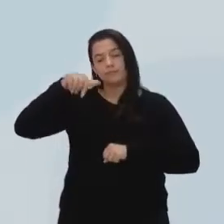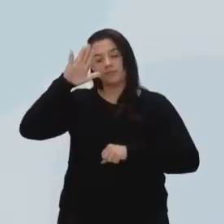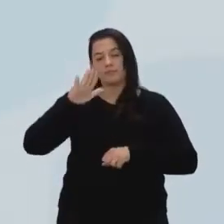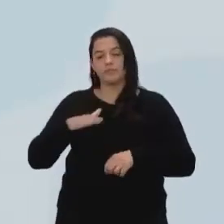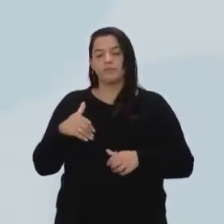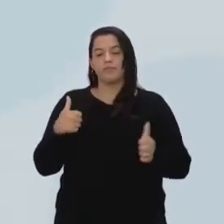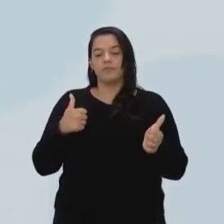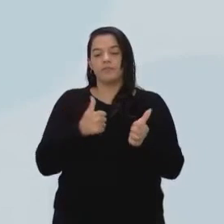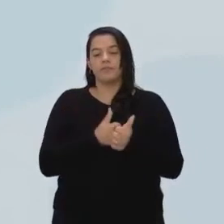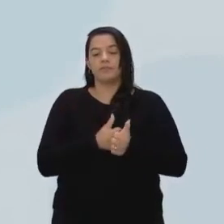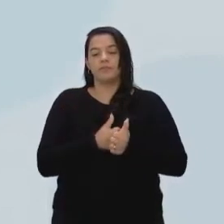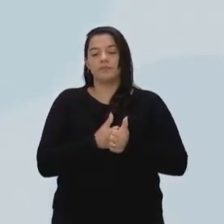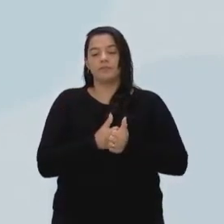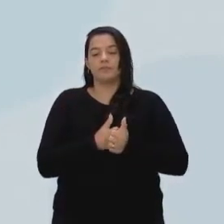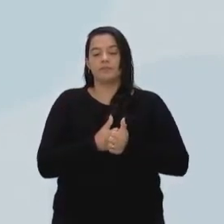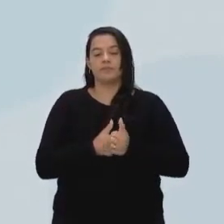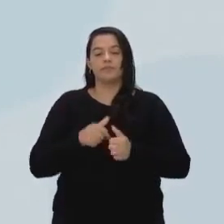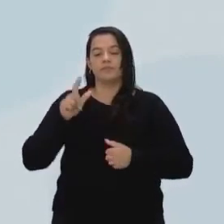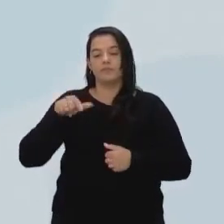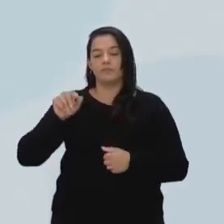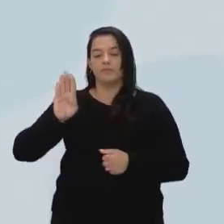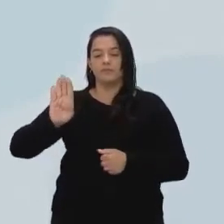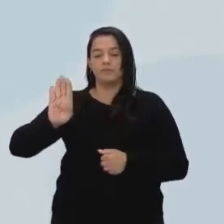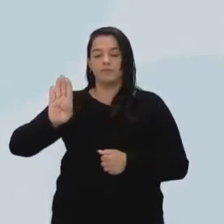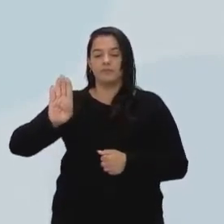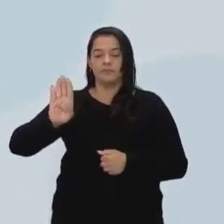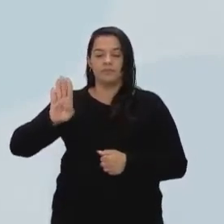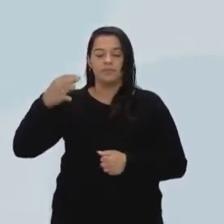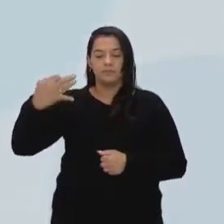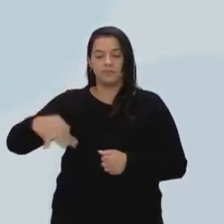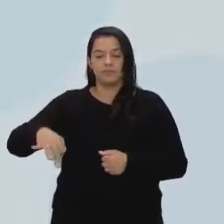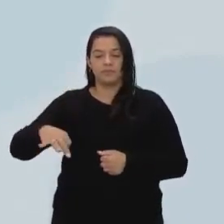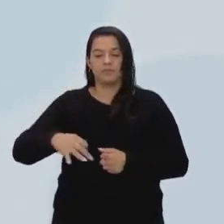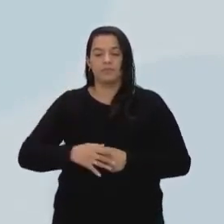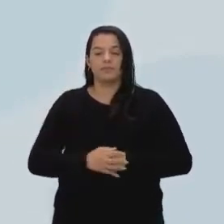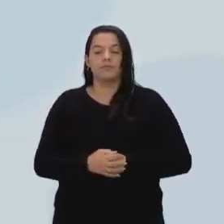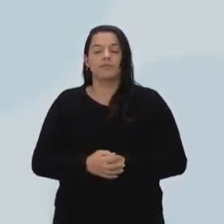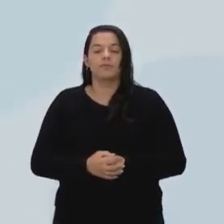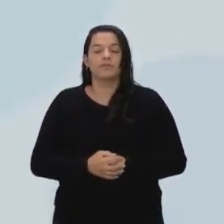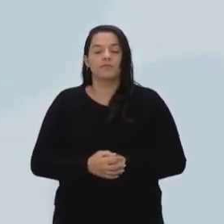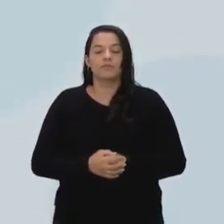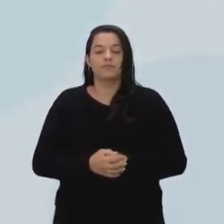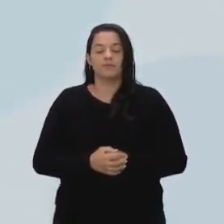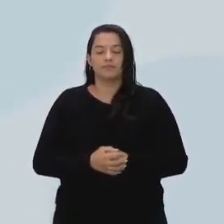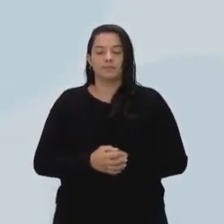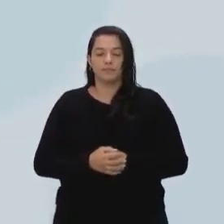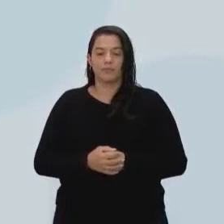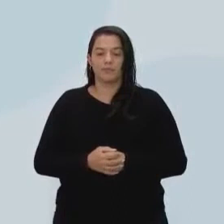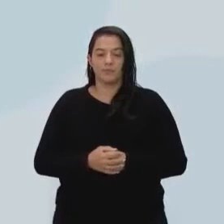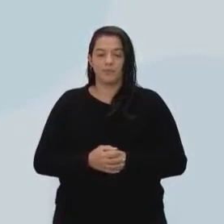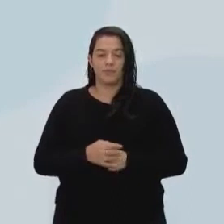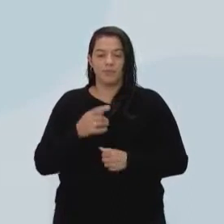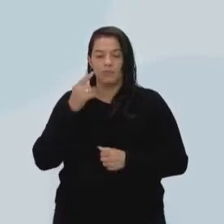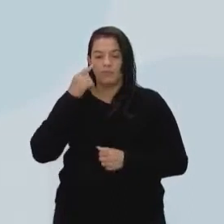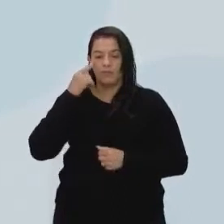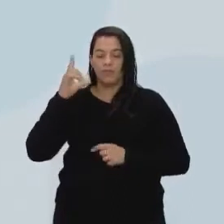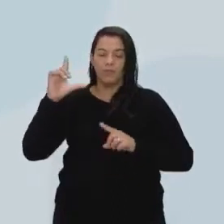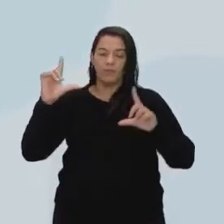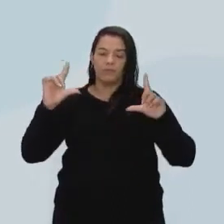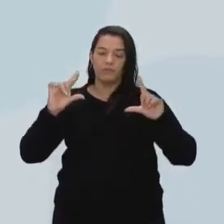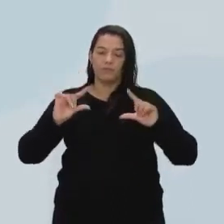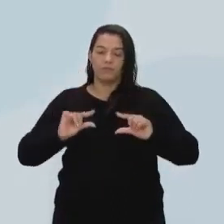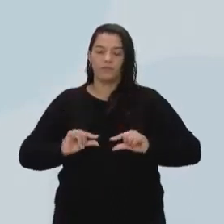condiz com de forma correta é a alternativa B, que no processo de calcinação ocorre diminuição da massa